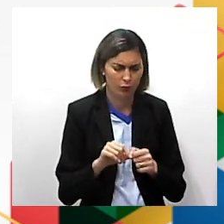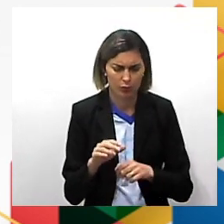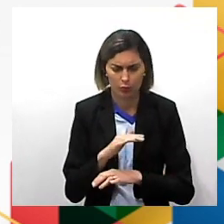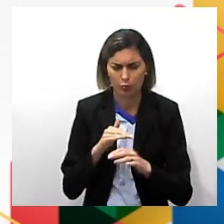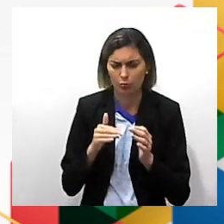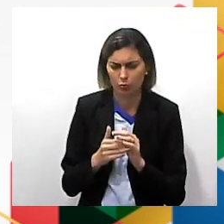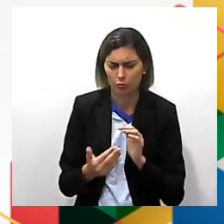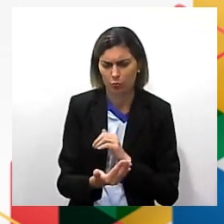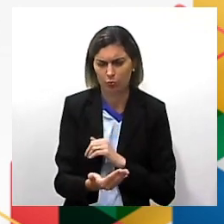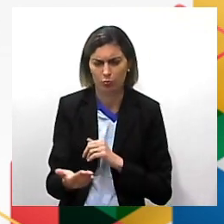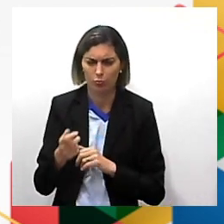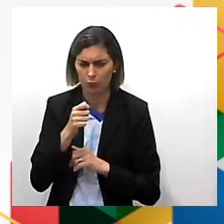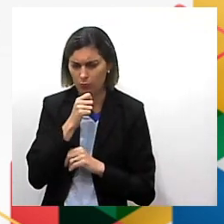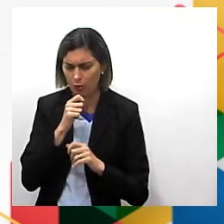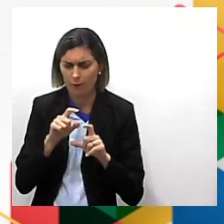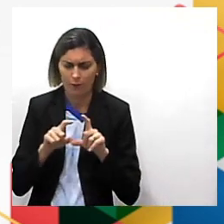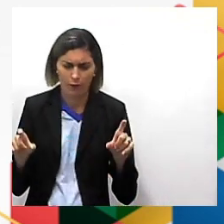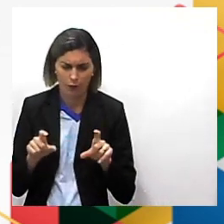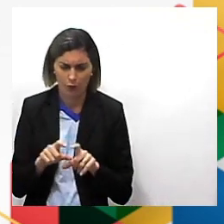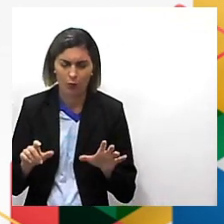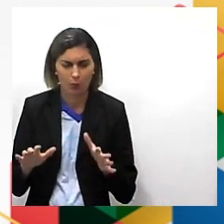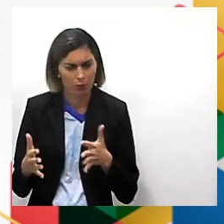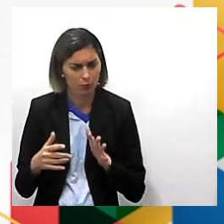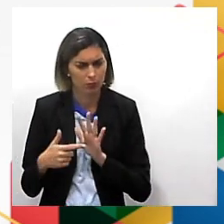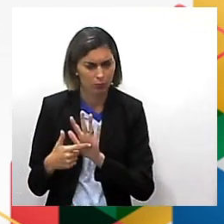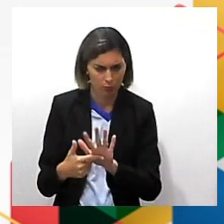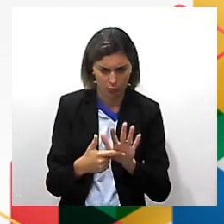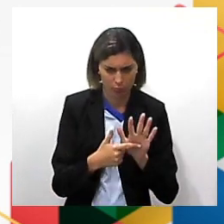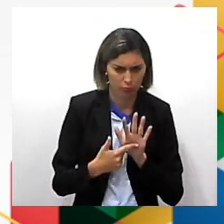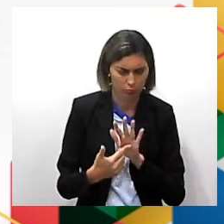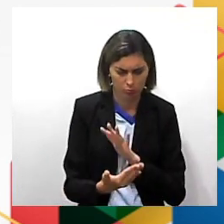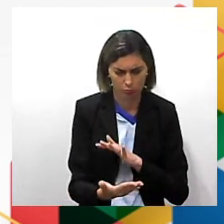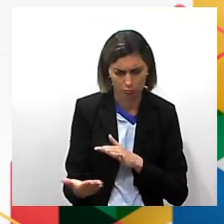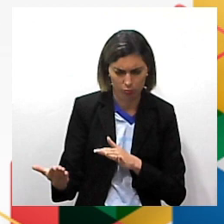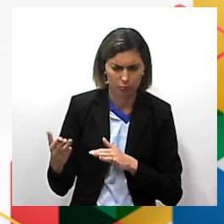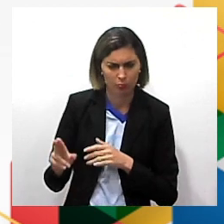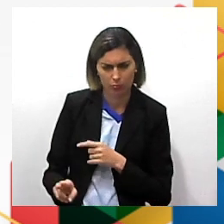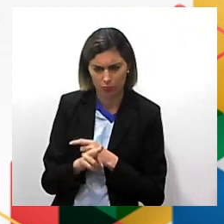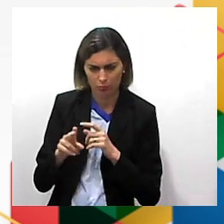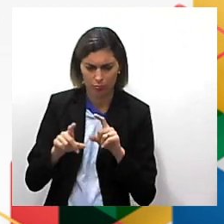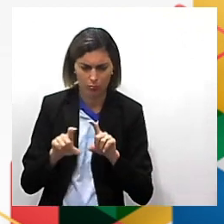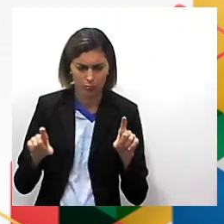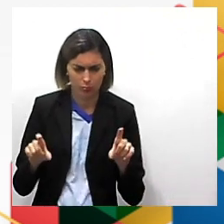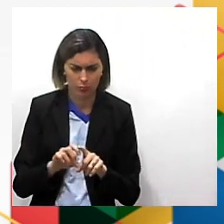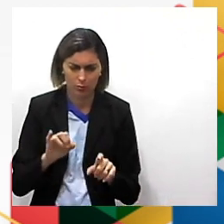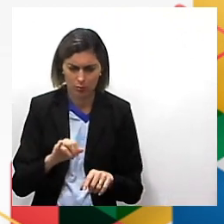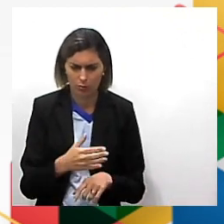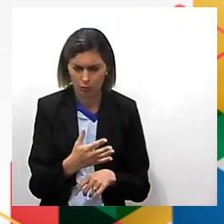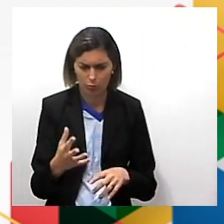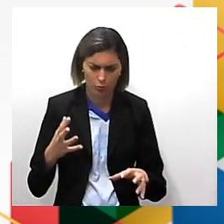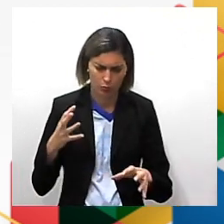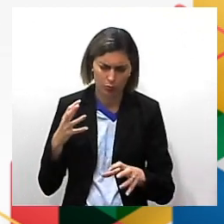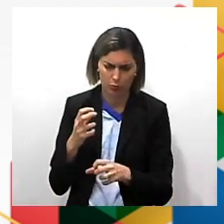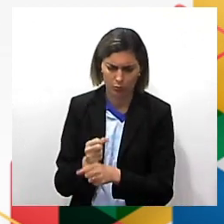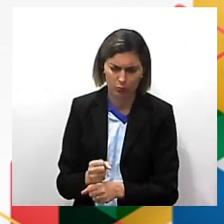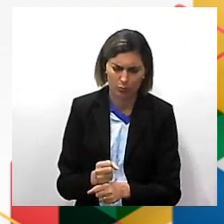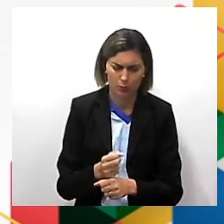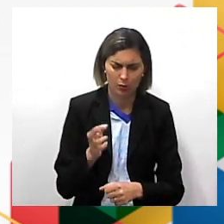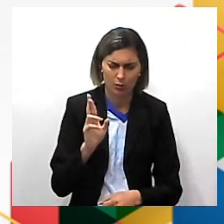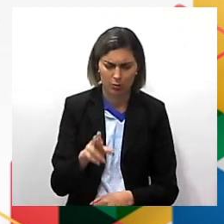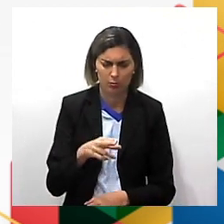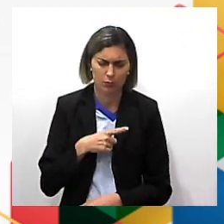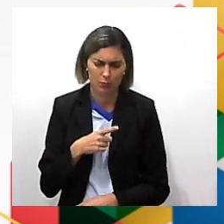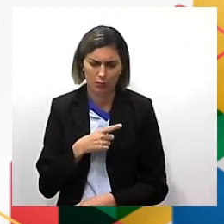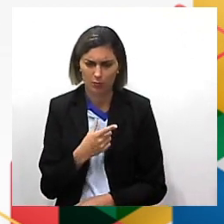tudo aqui sem fórmula por enquanto. Depois eu mostro para você como fazer usando as equações. Se eu for somar aqui esses resultados, eu tenho,